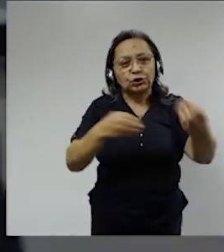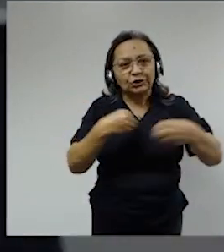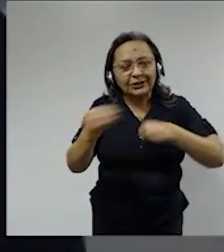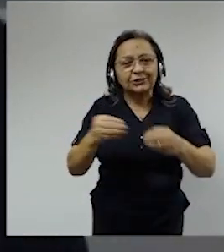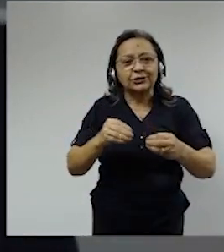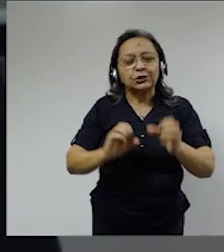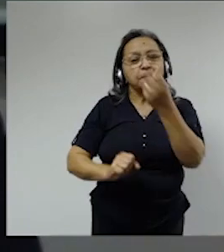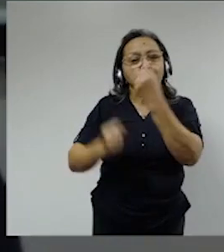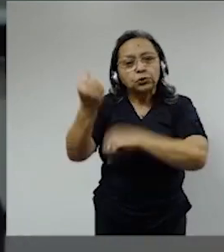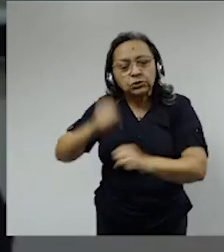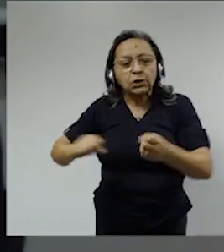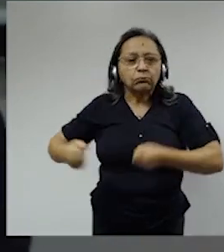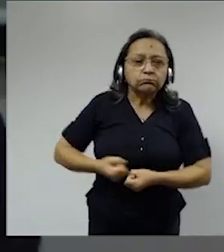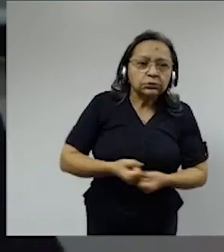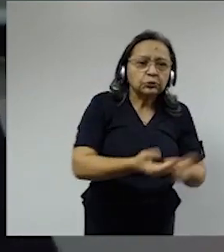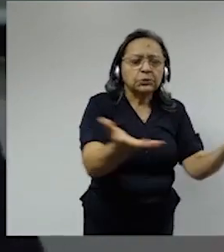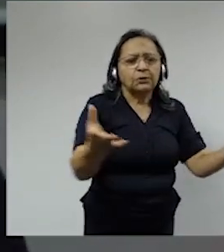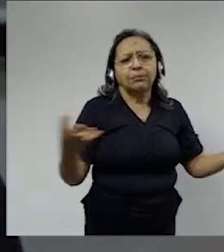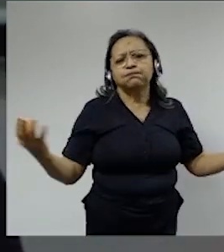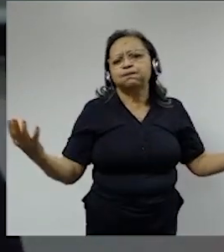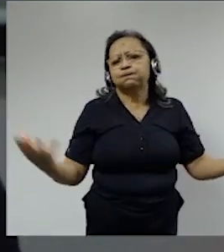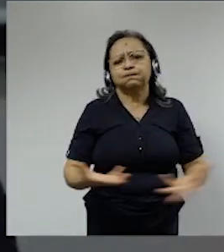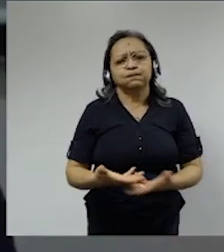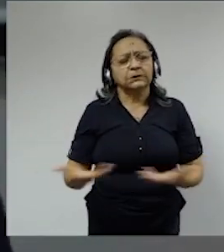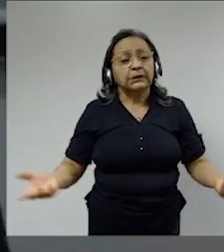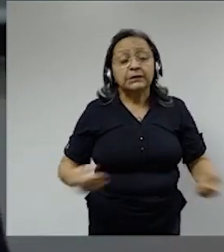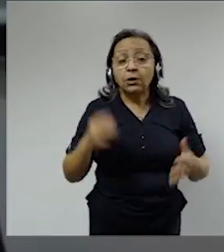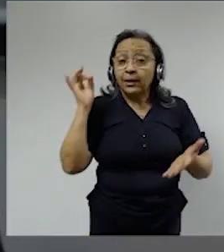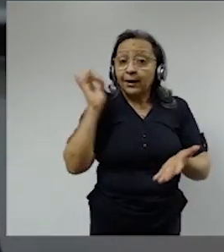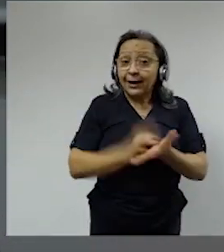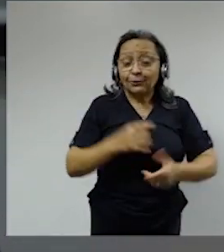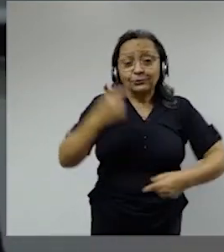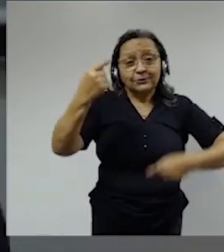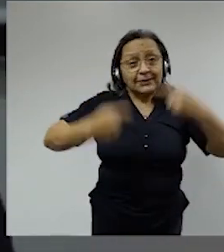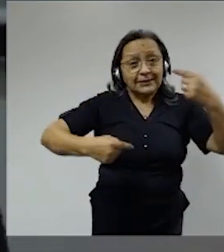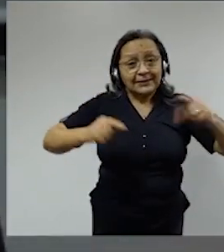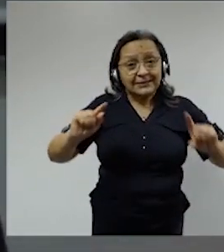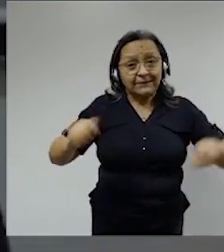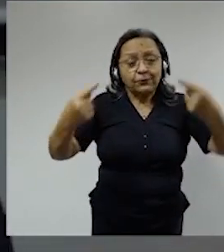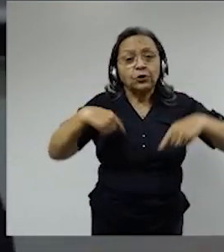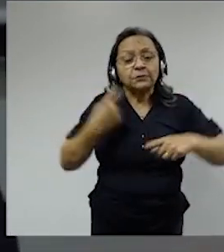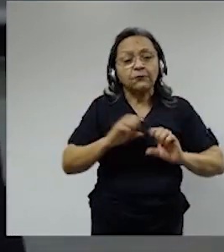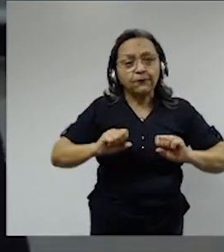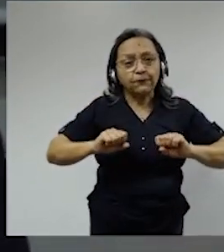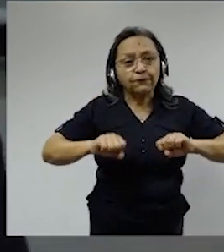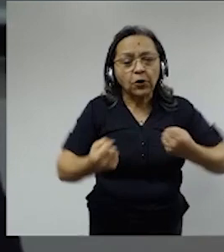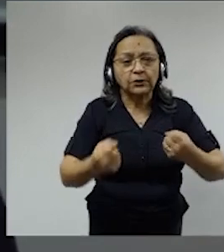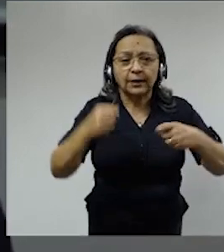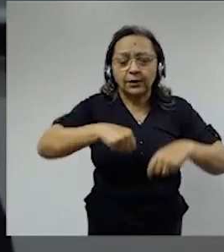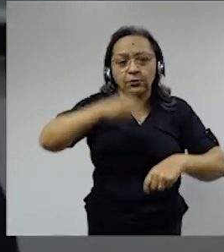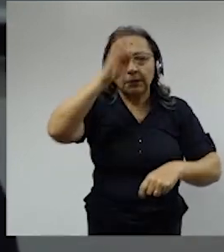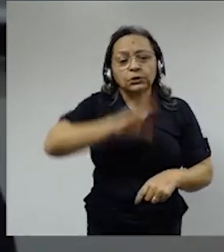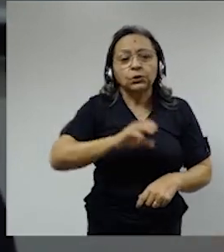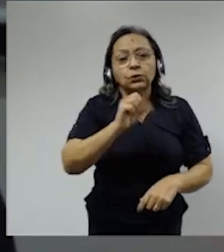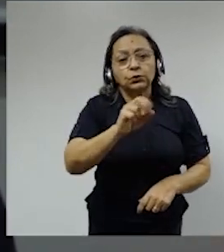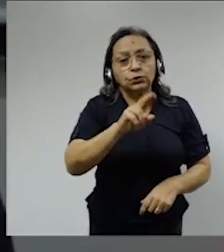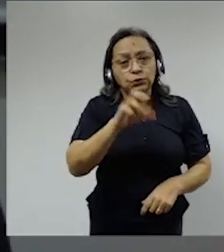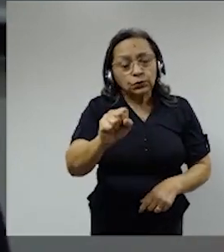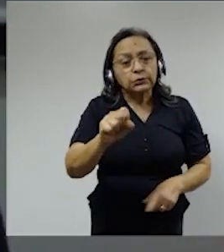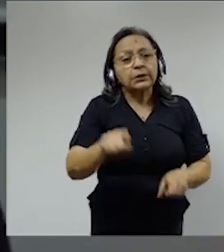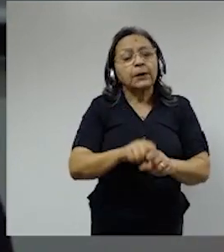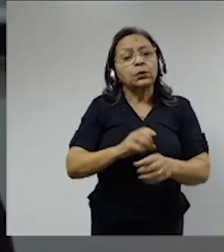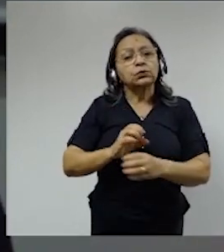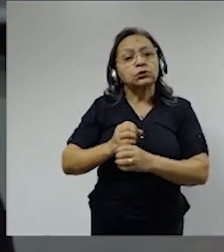produção e distribuição é brutal. Esse é o real desafio e nós temos que fortalecer no Brasil o SUS e os